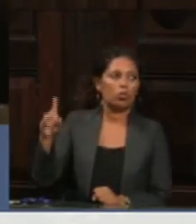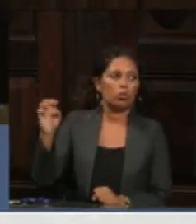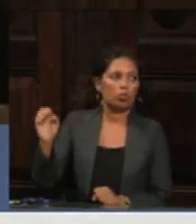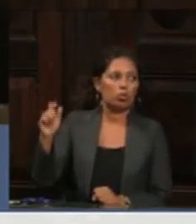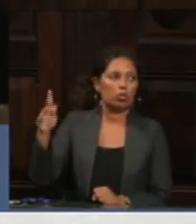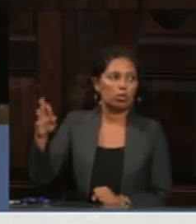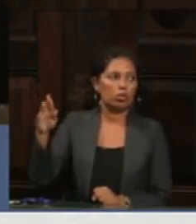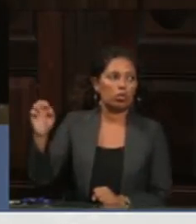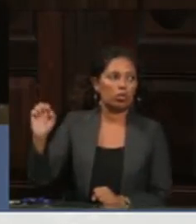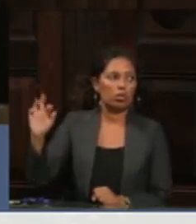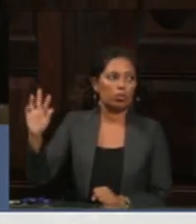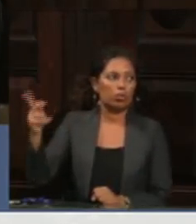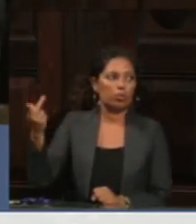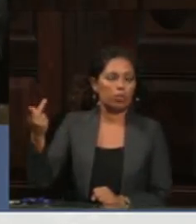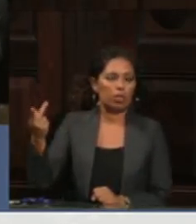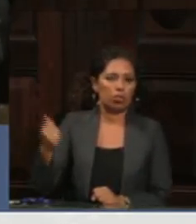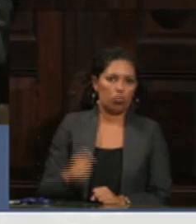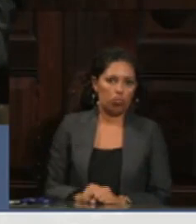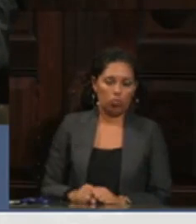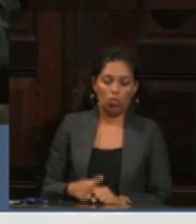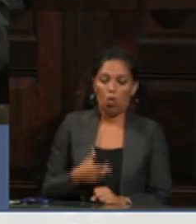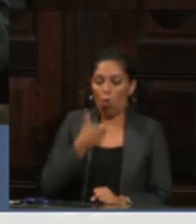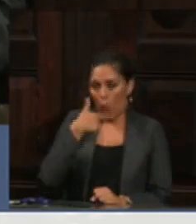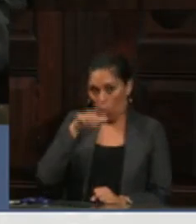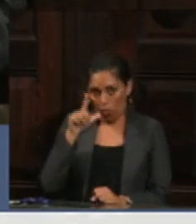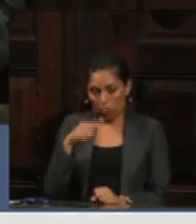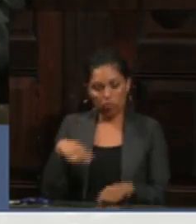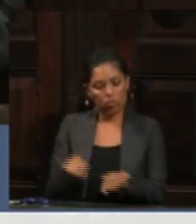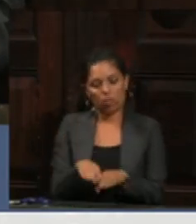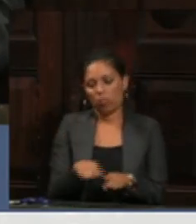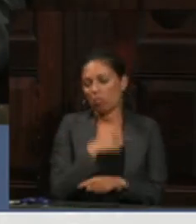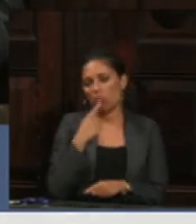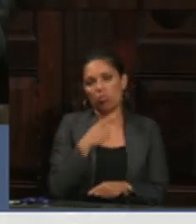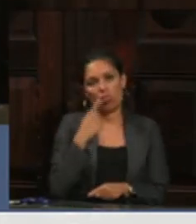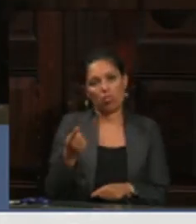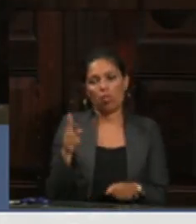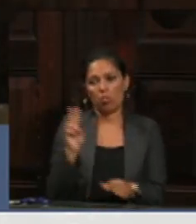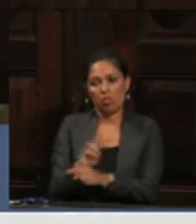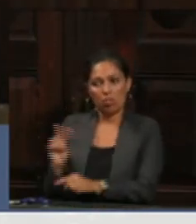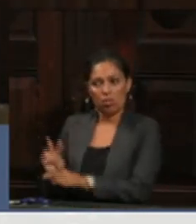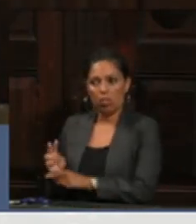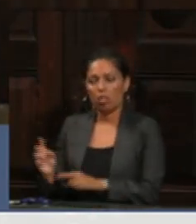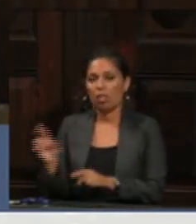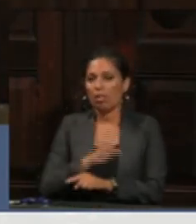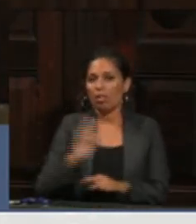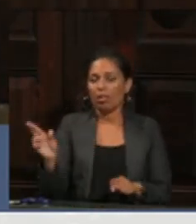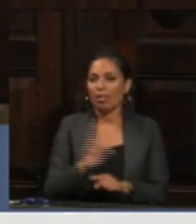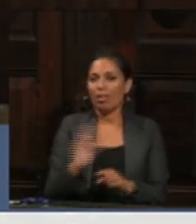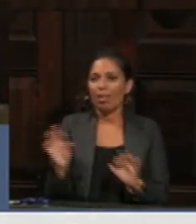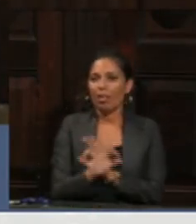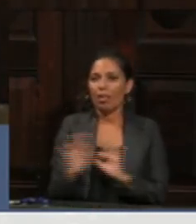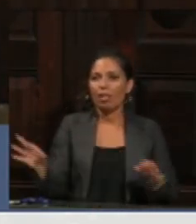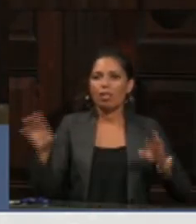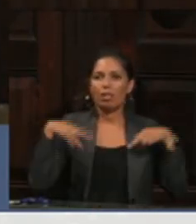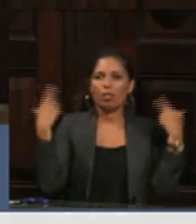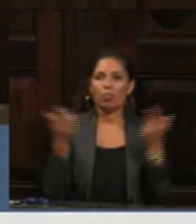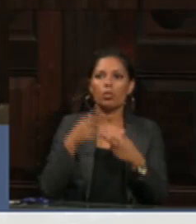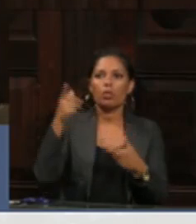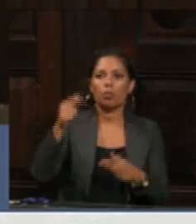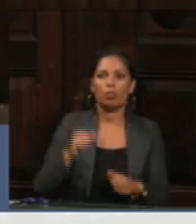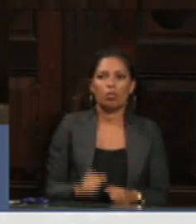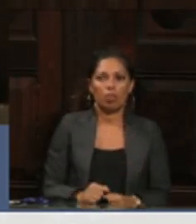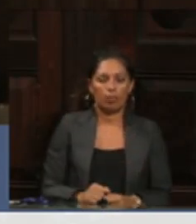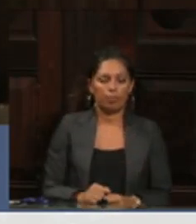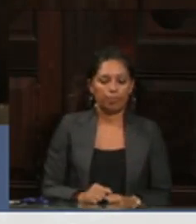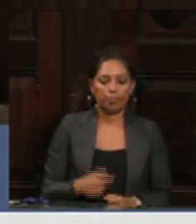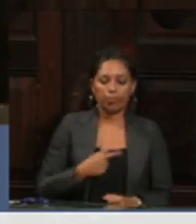lá do BRK. Ontem nem representantes mandaram para a nossa audiência pública. E Macaé tem